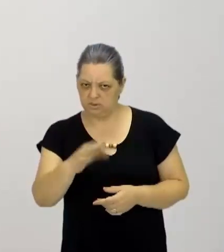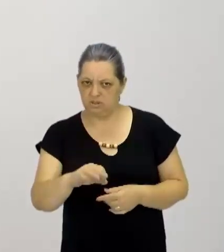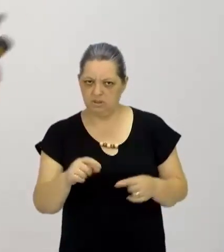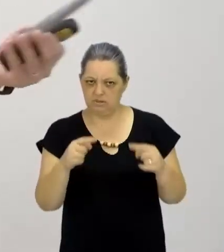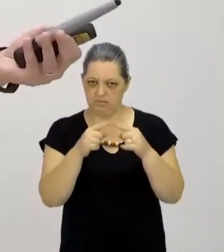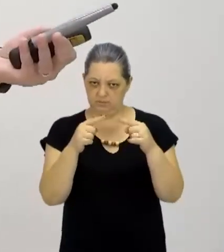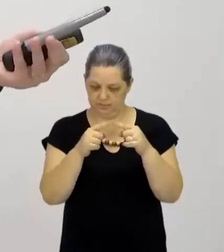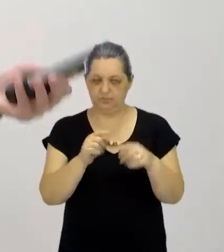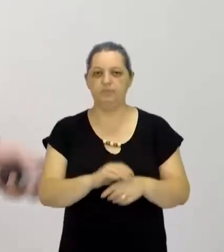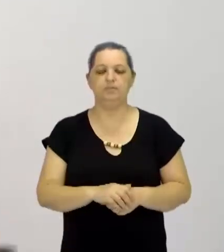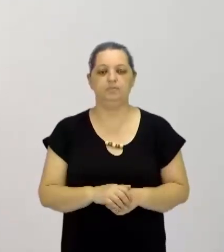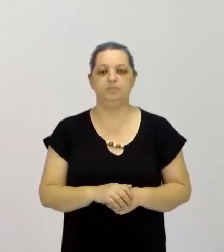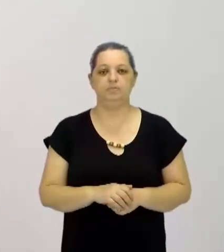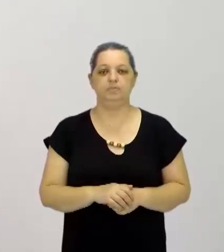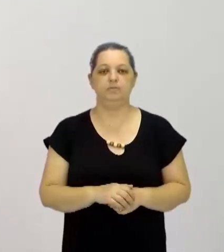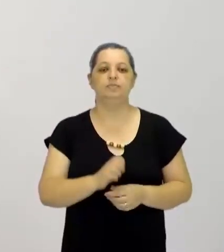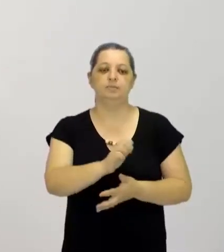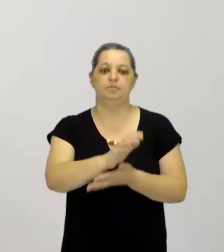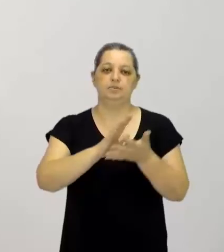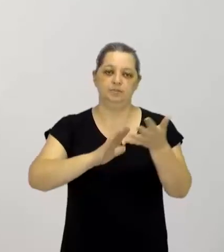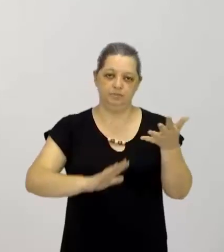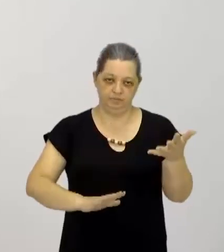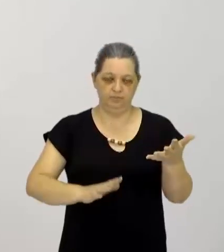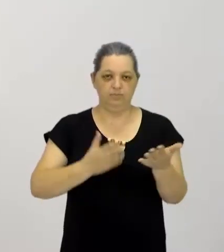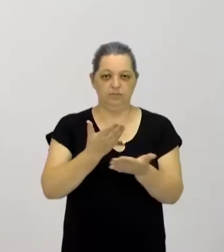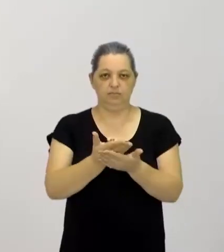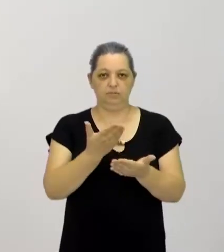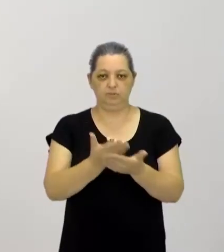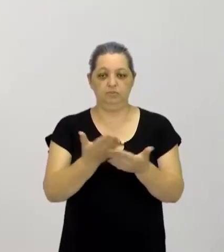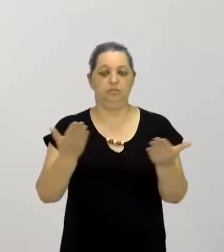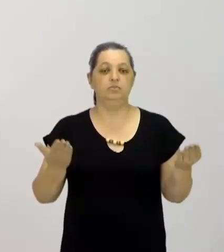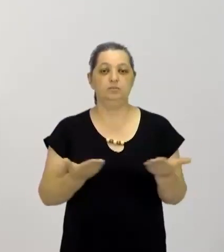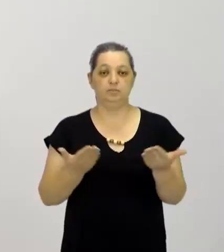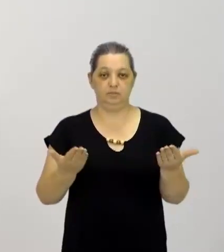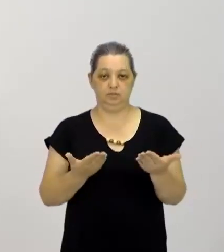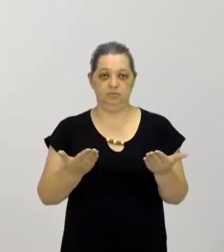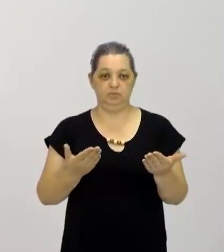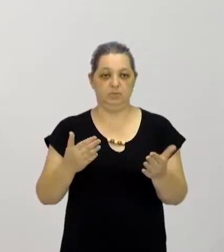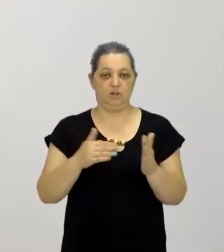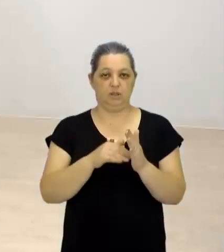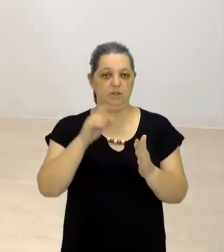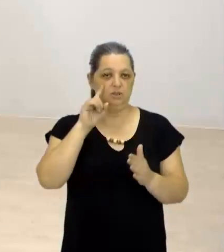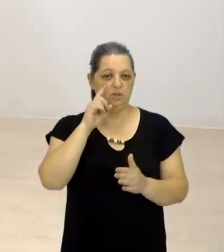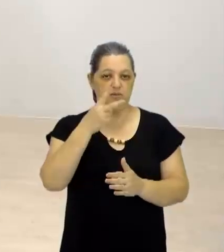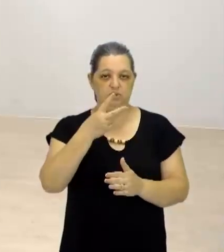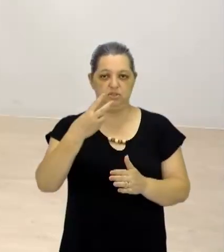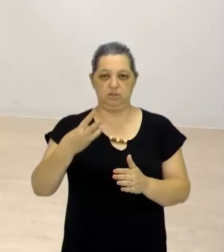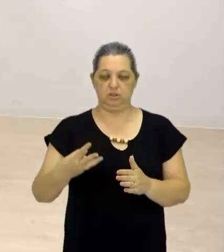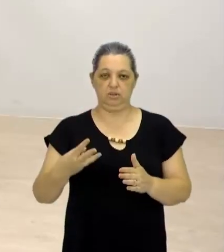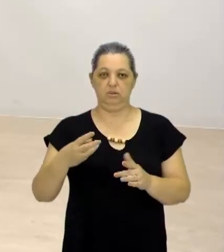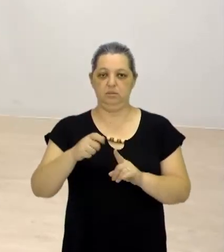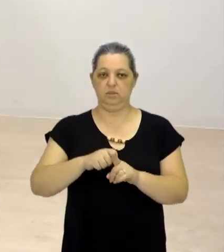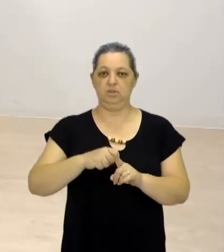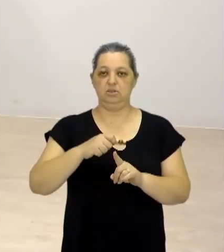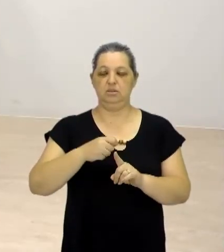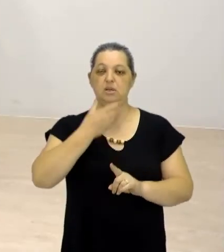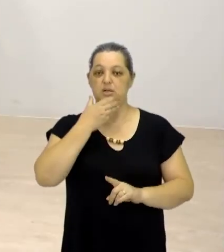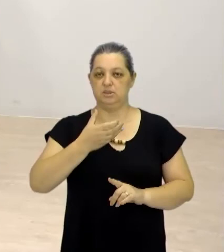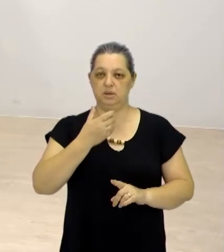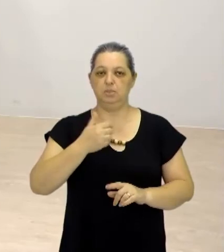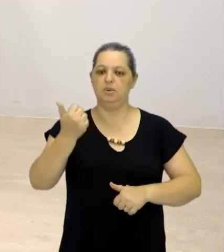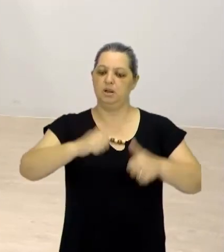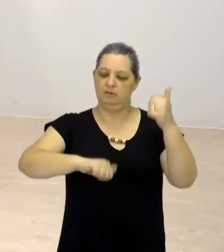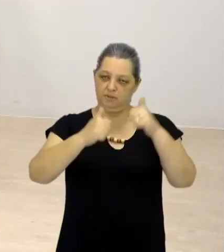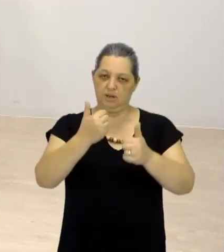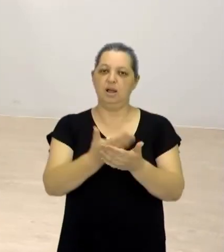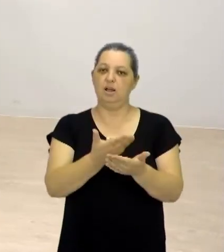Confio em você. Não esqueça de fazer a tarefa referente a essa aula de hoje, até dia 23 de dezembro, mas não deixe para a última hora. E não esqueça também de avaliar a nossa